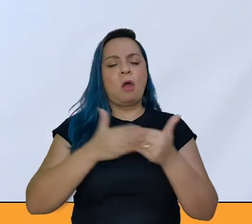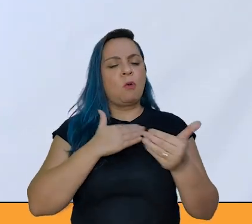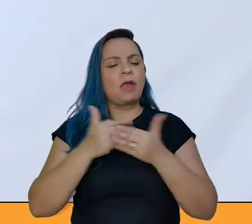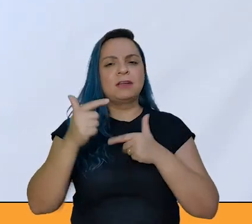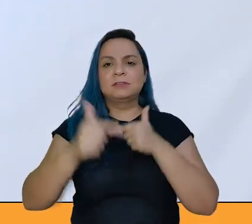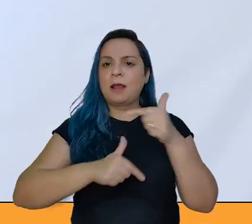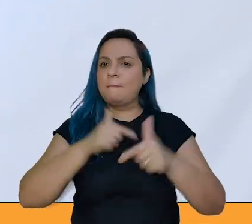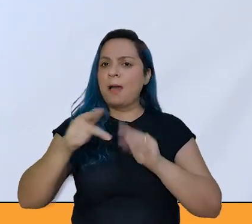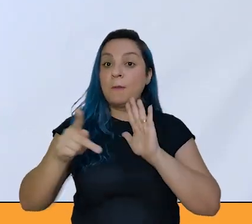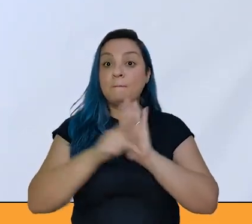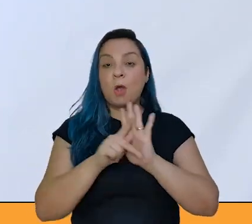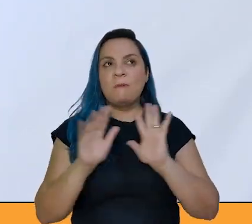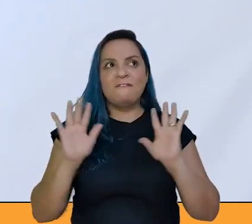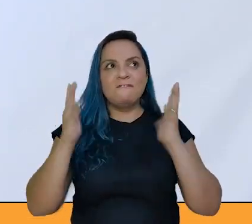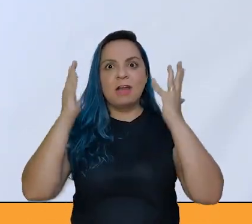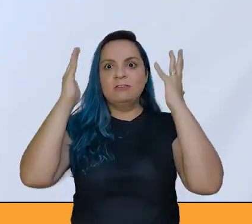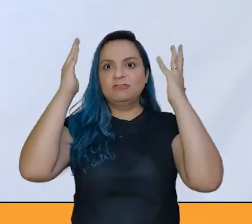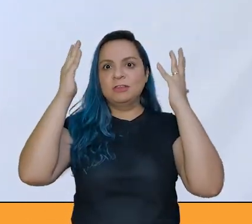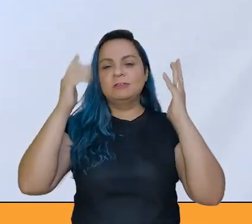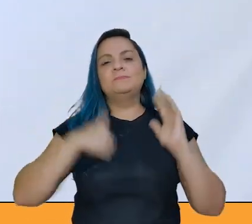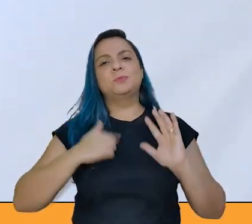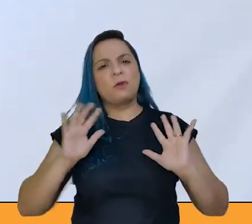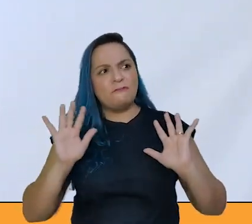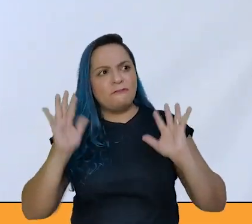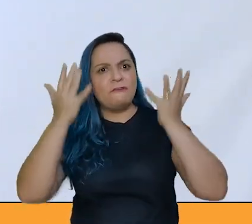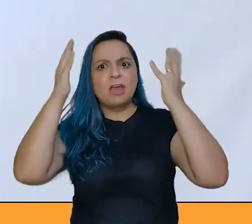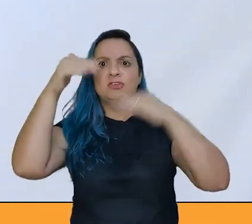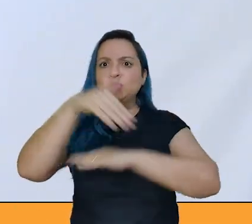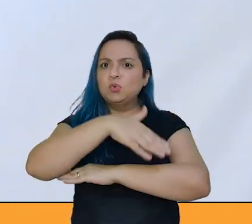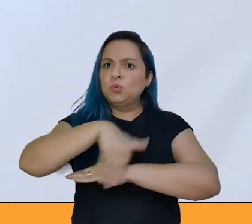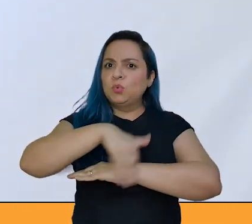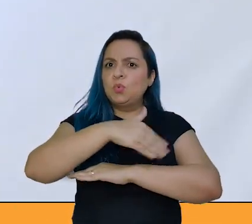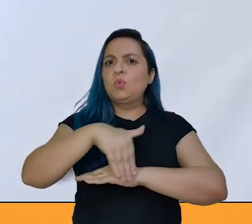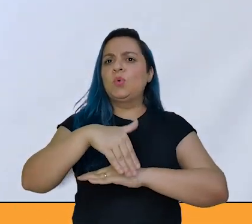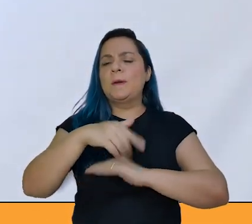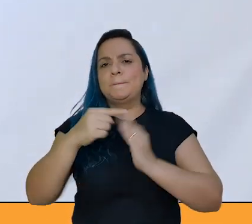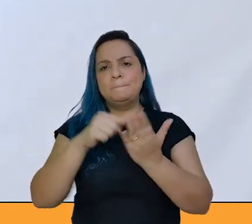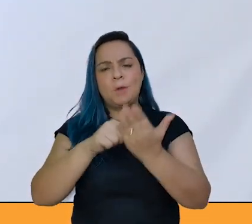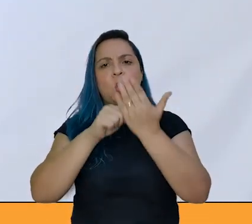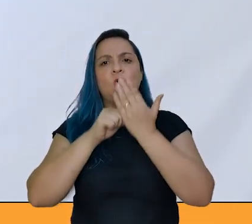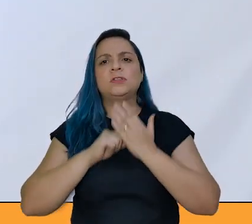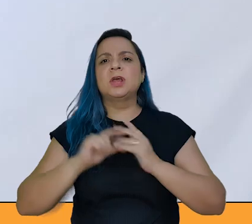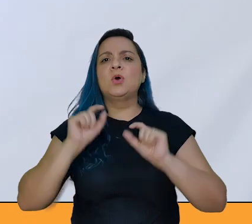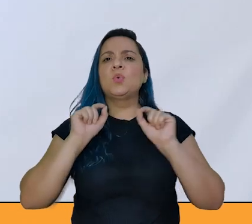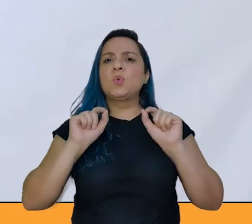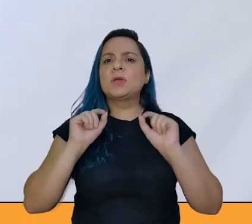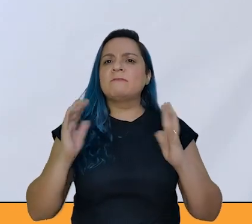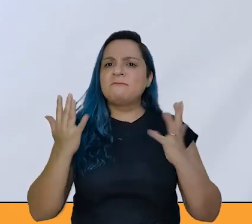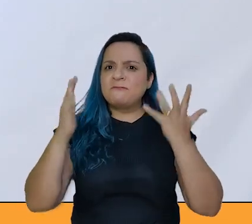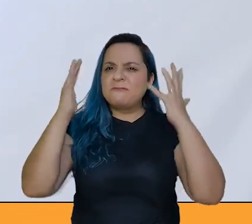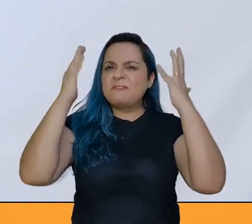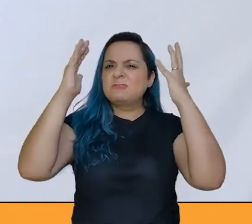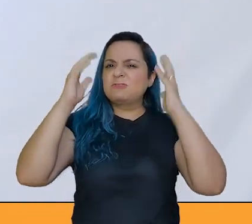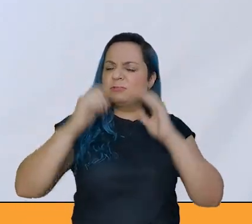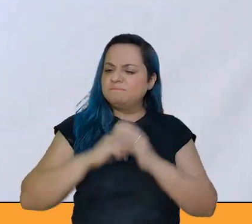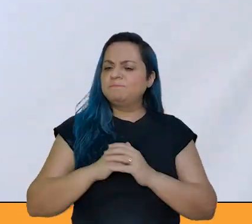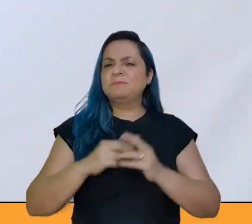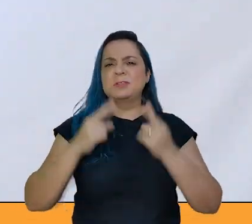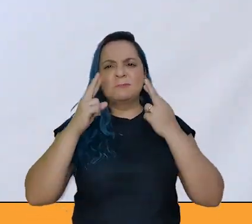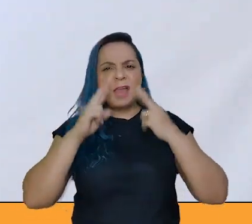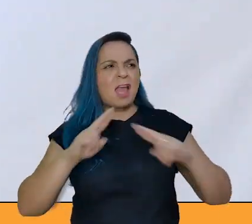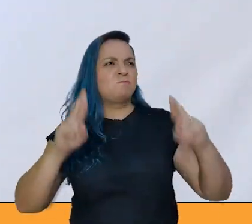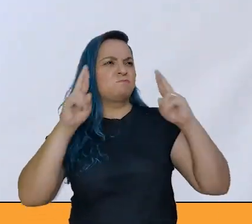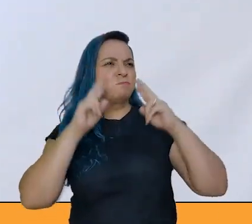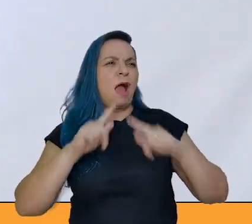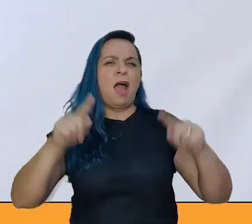trabalho, assim, o festejo. O que o festejo traz, o que o festejo manifesta, o que o festejo reivindica, quando